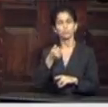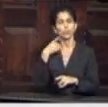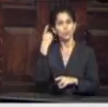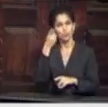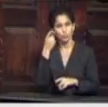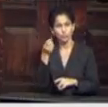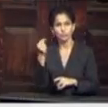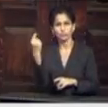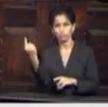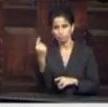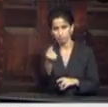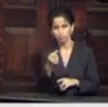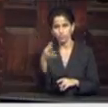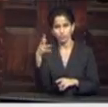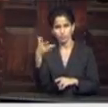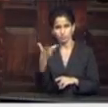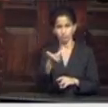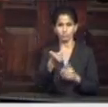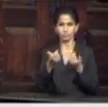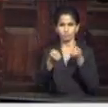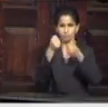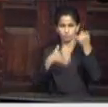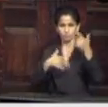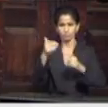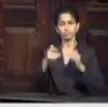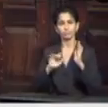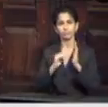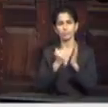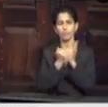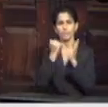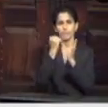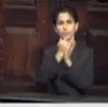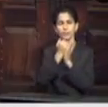demais deputados. E digo mais,